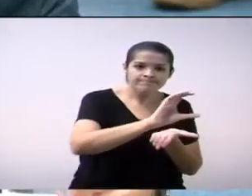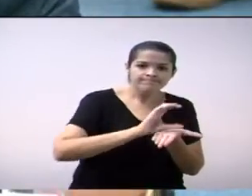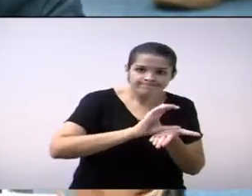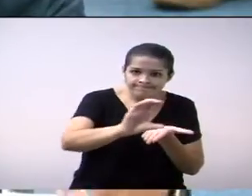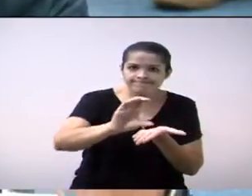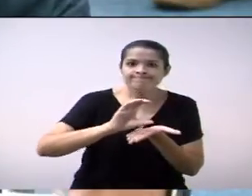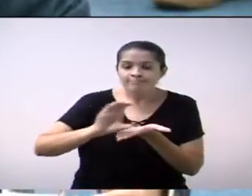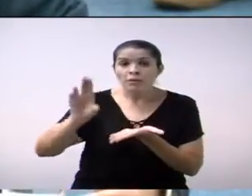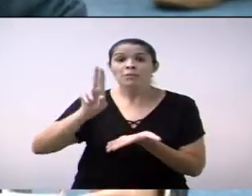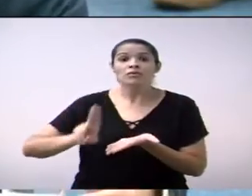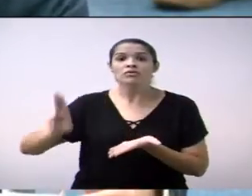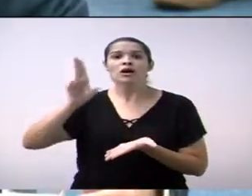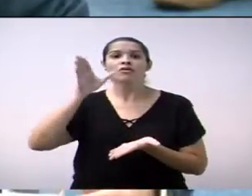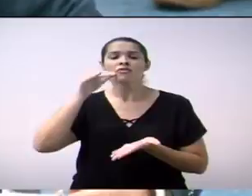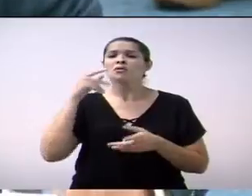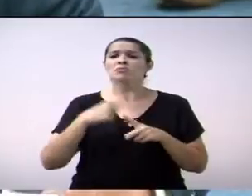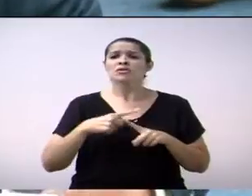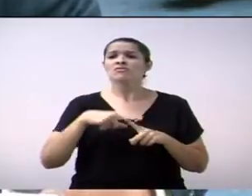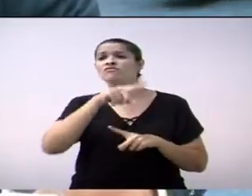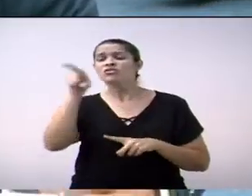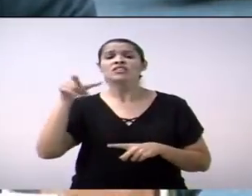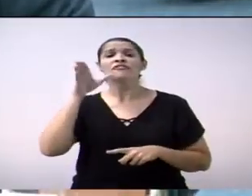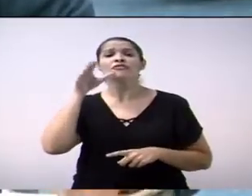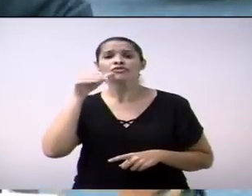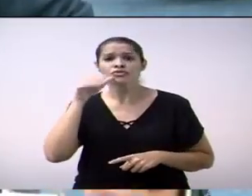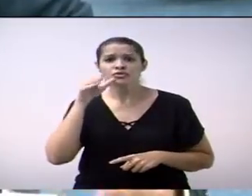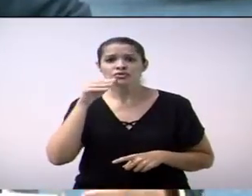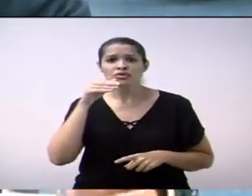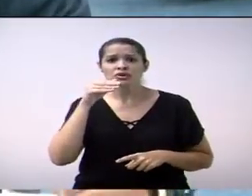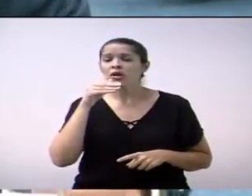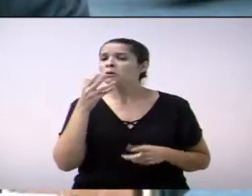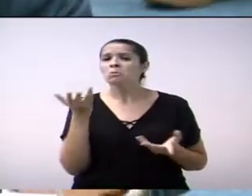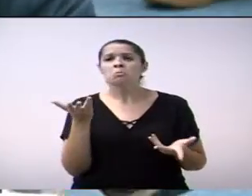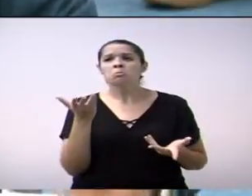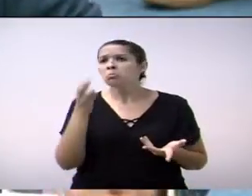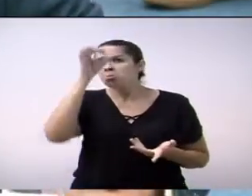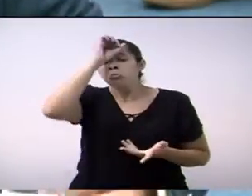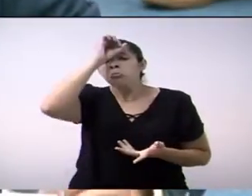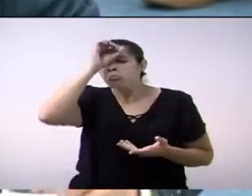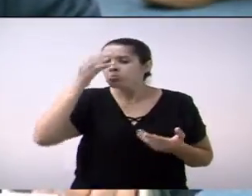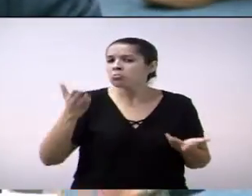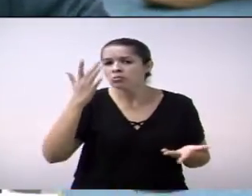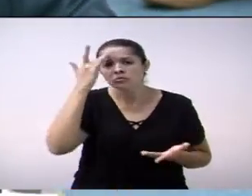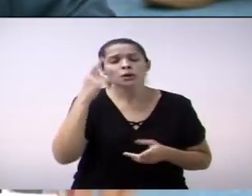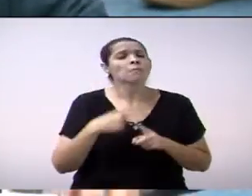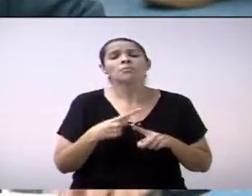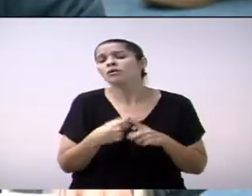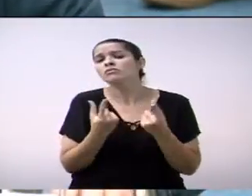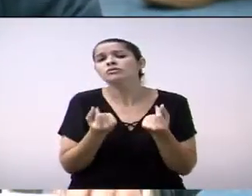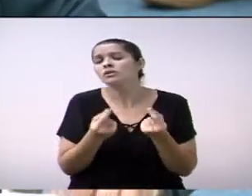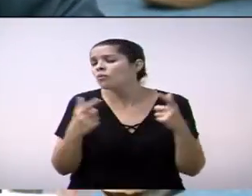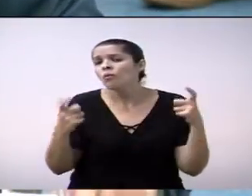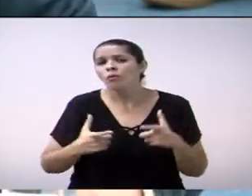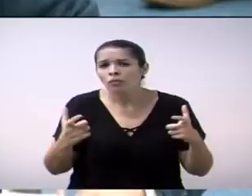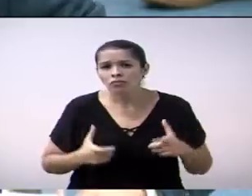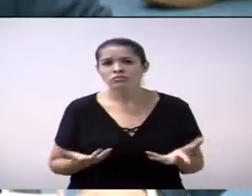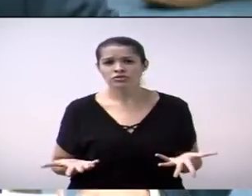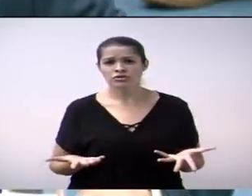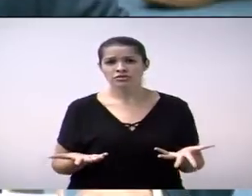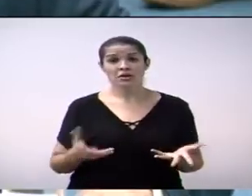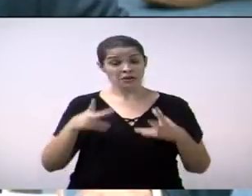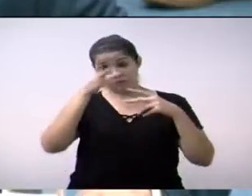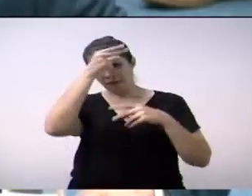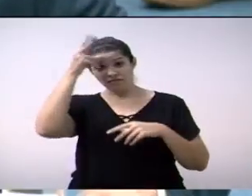os verdadeiros donos da Poliprev, seria um grande caminho para poder utilizar o dinheiro que é do próprio servidor com ele